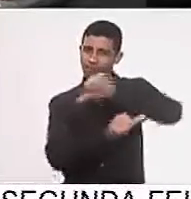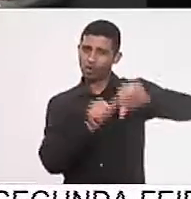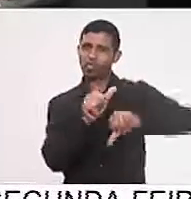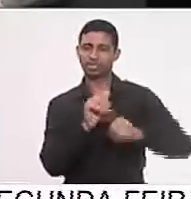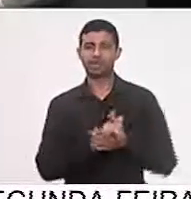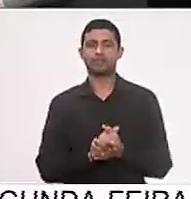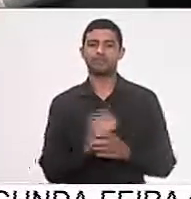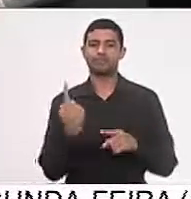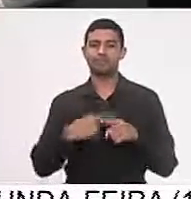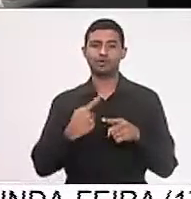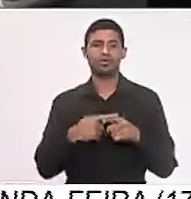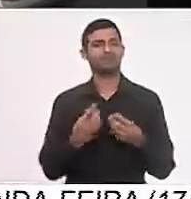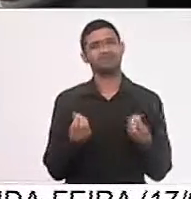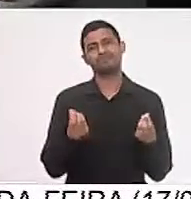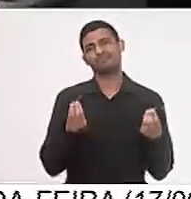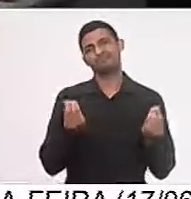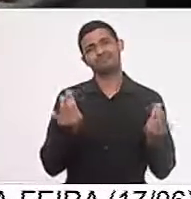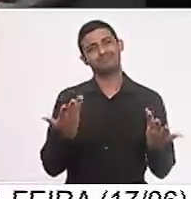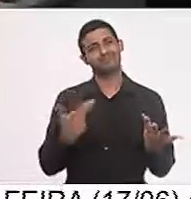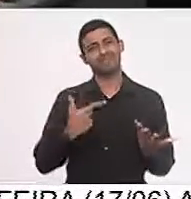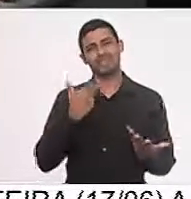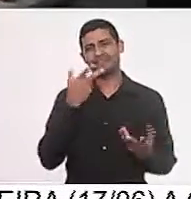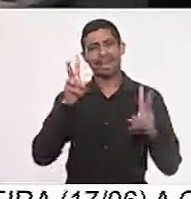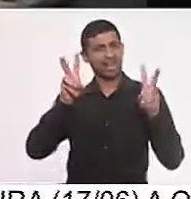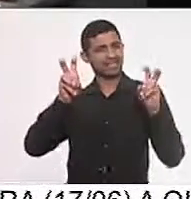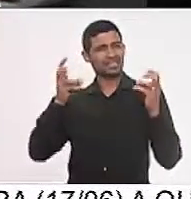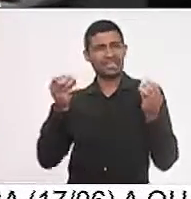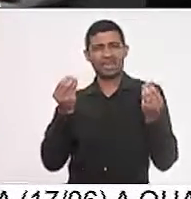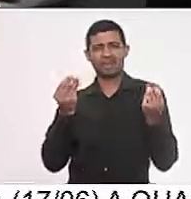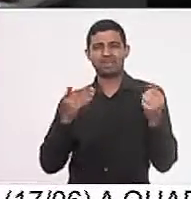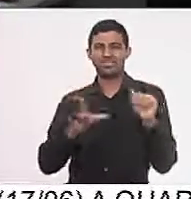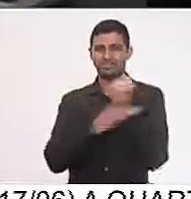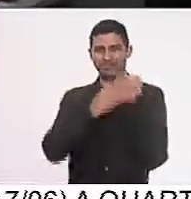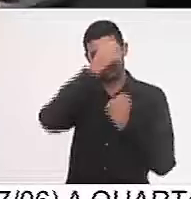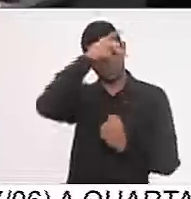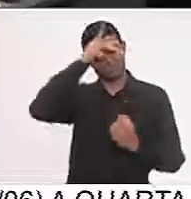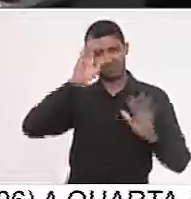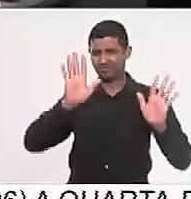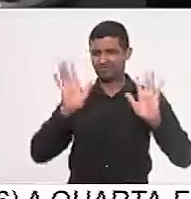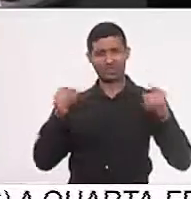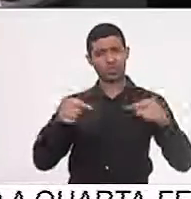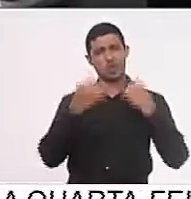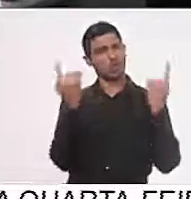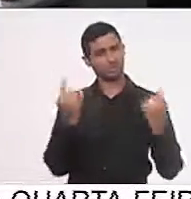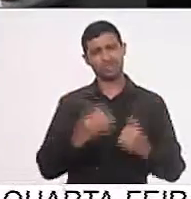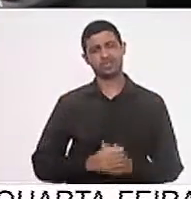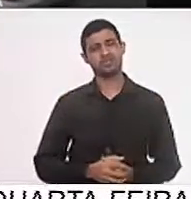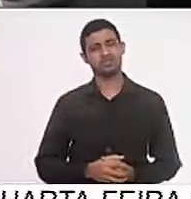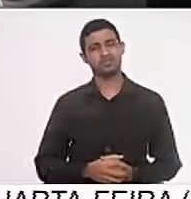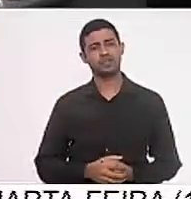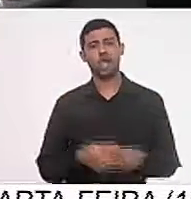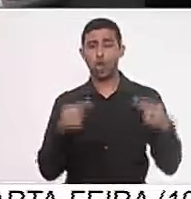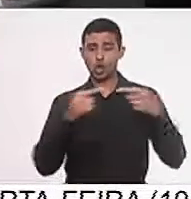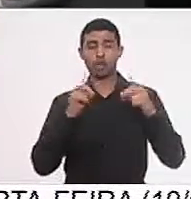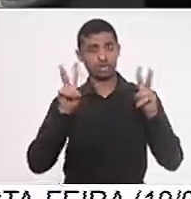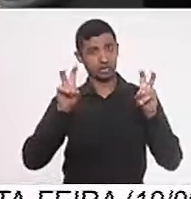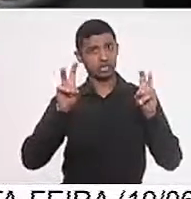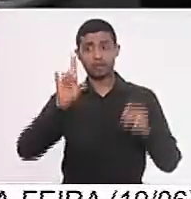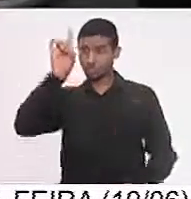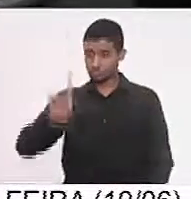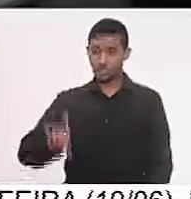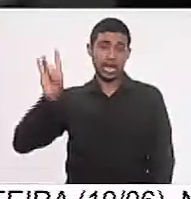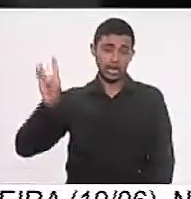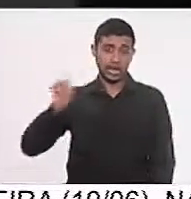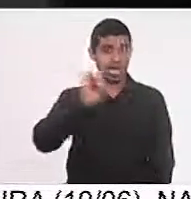até porque não vale falar desse tema como segurança pública, porque não é um tema de segurança pública. É um tema, primeiro, de